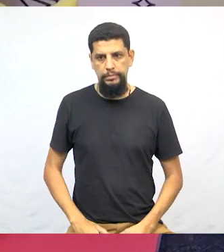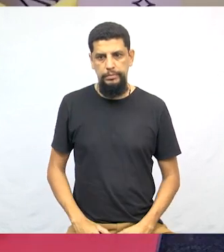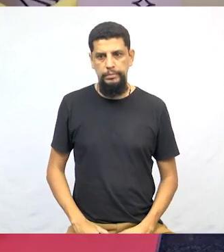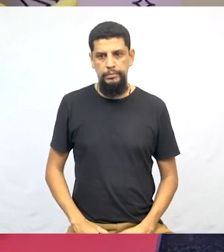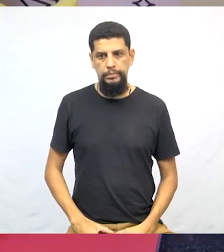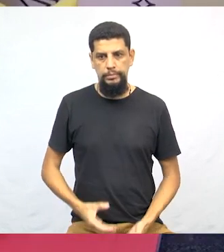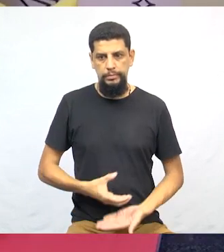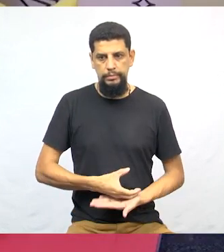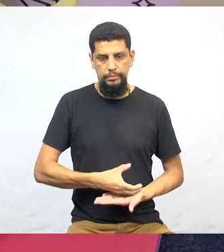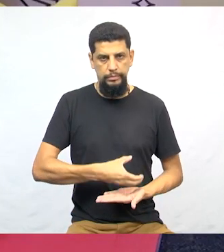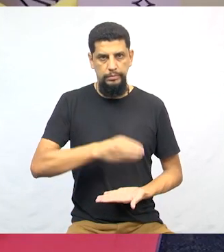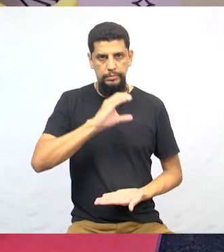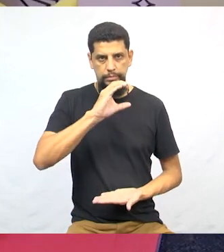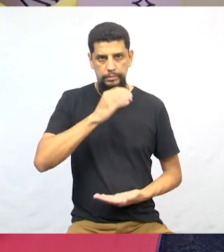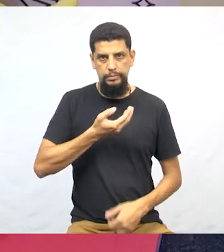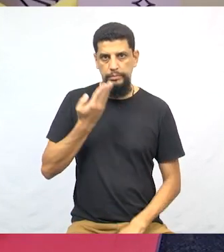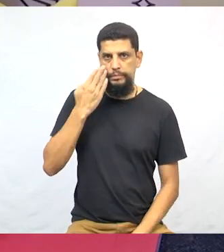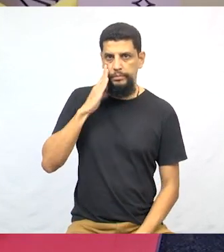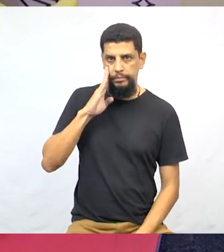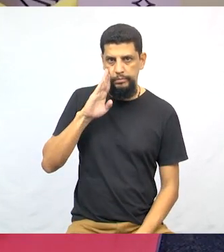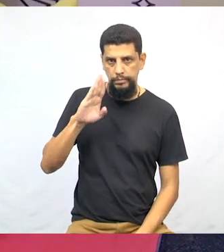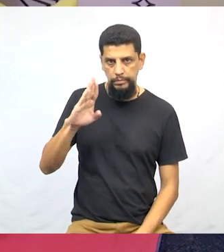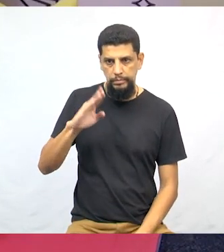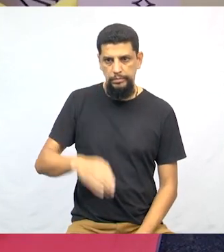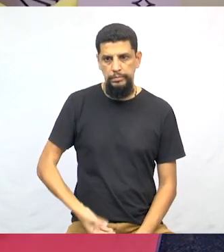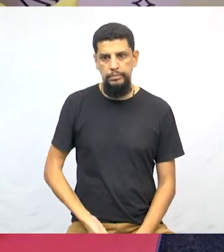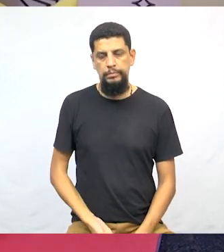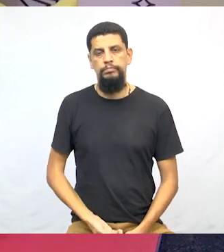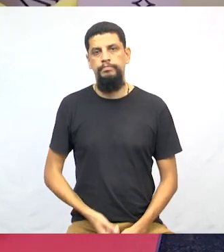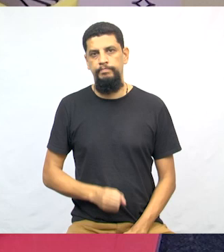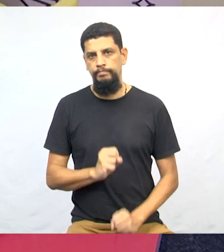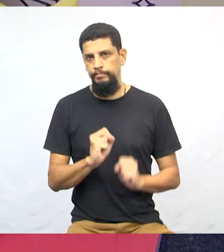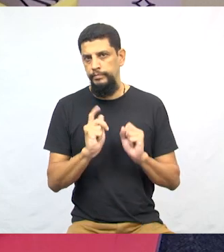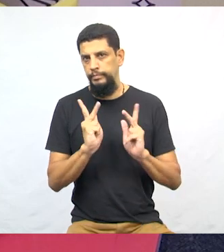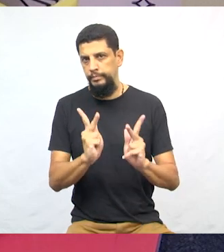um pouquinho. O copo azul,